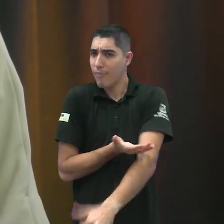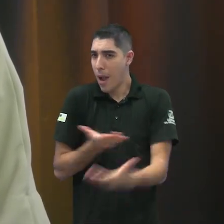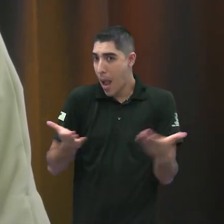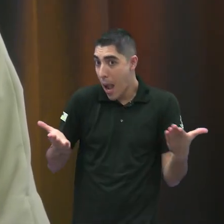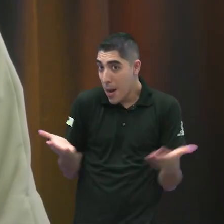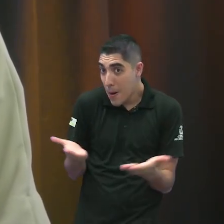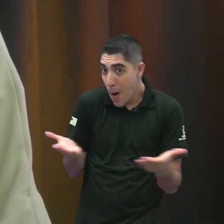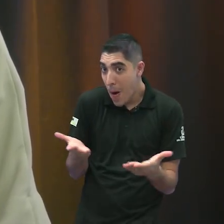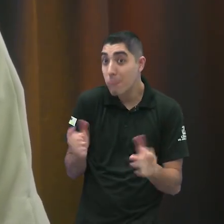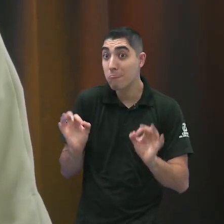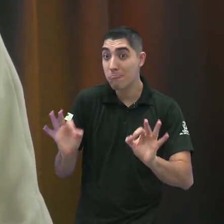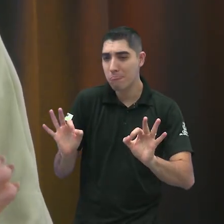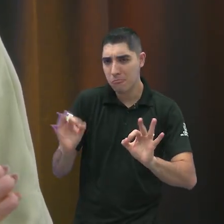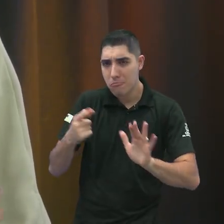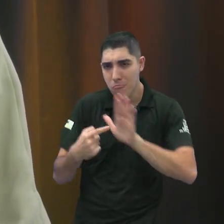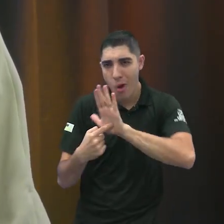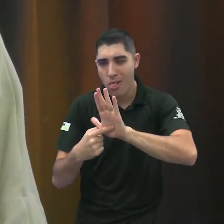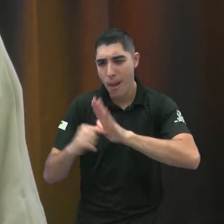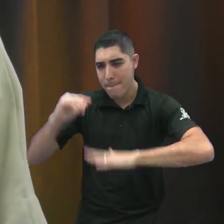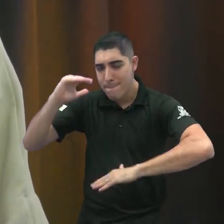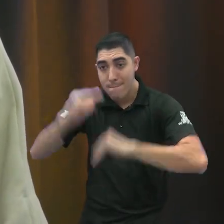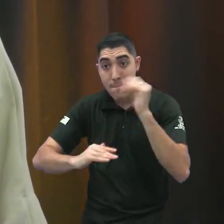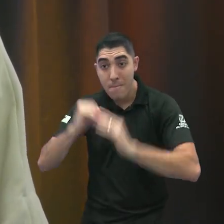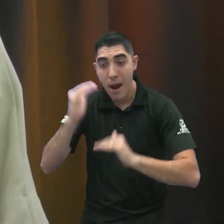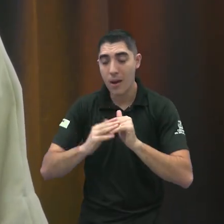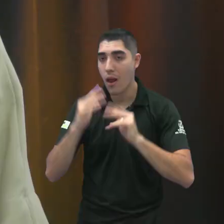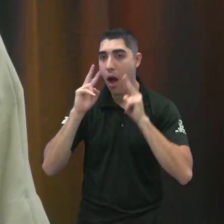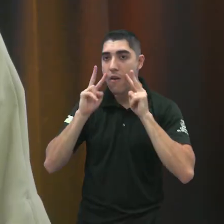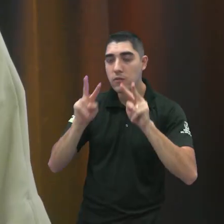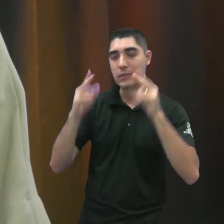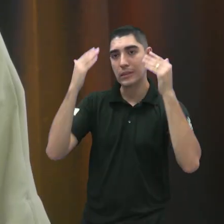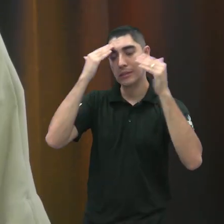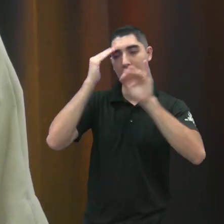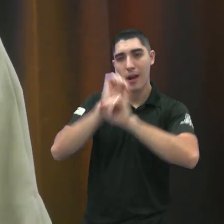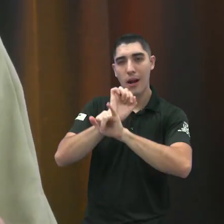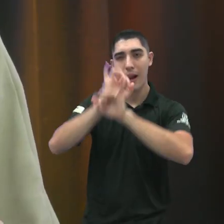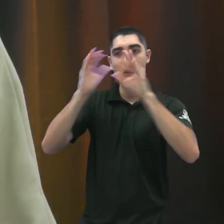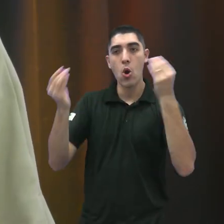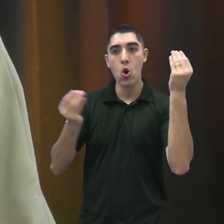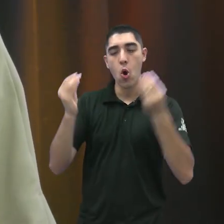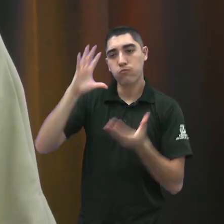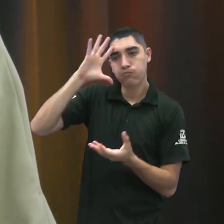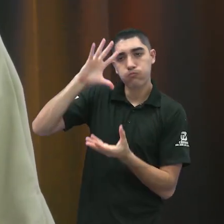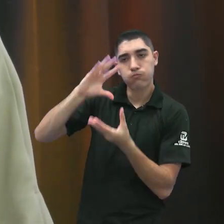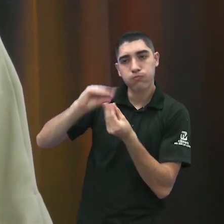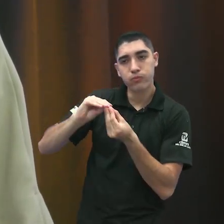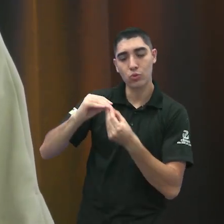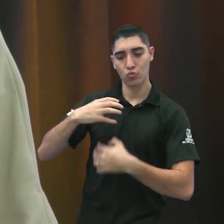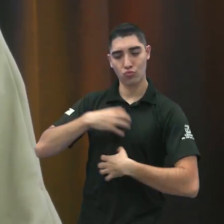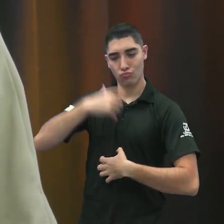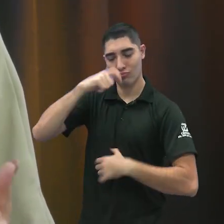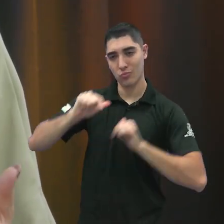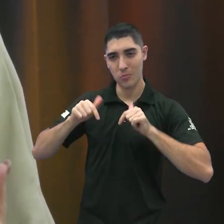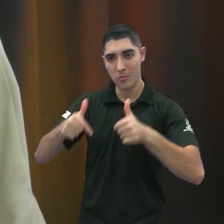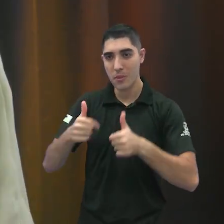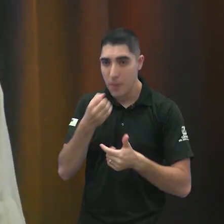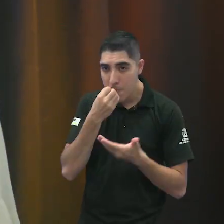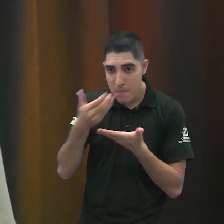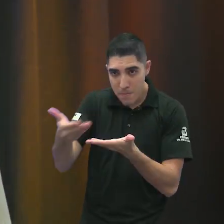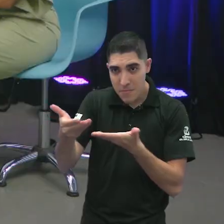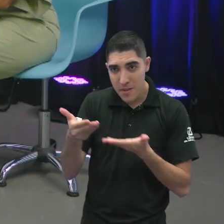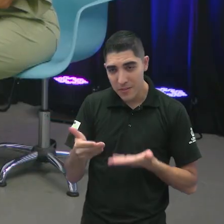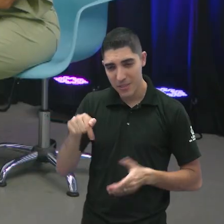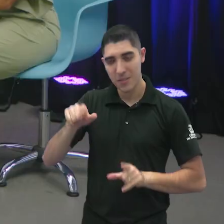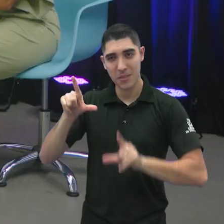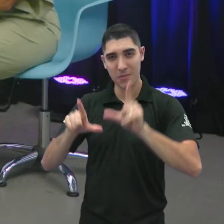uma experiência prática e ilustrativa que transformará a nossa compreensão sobre como reagimos ao mundo. Janaína, muito bem-vinda